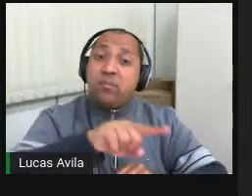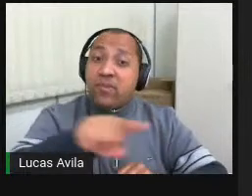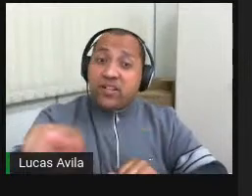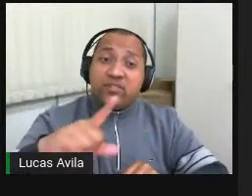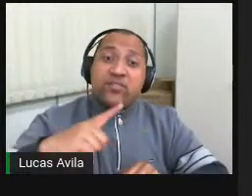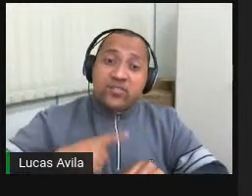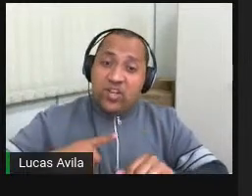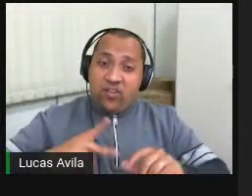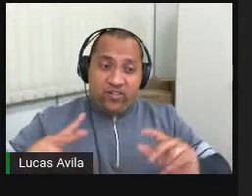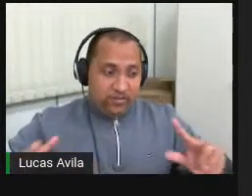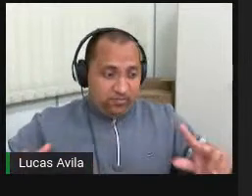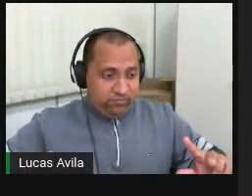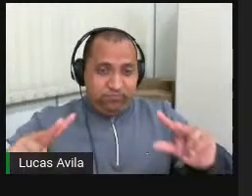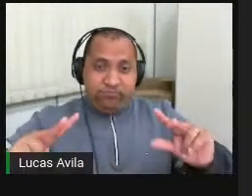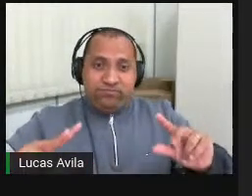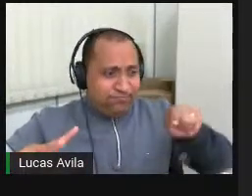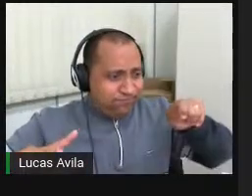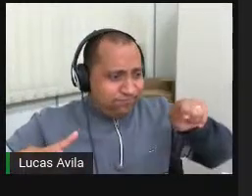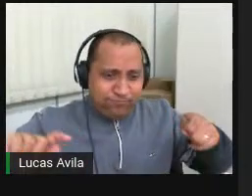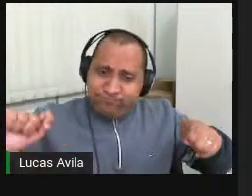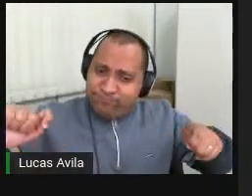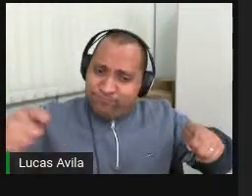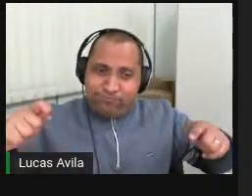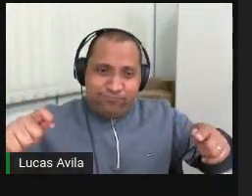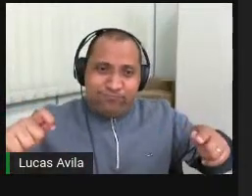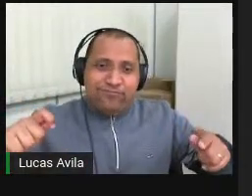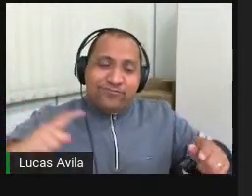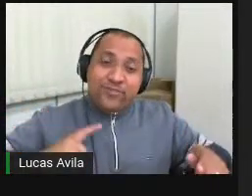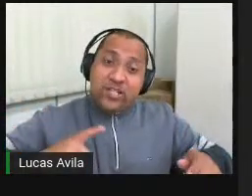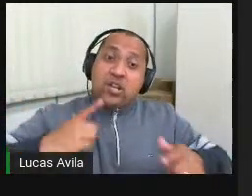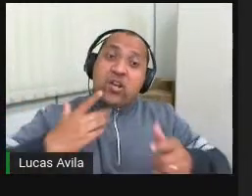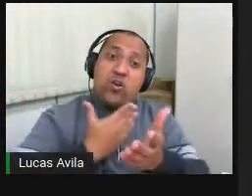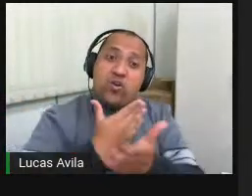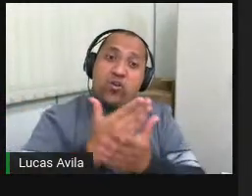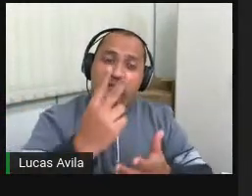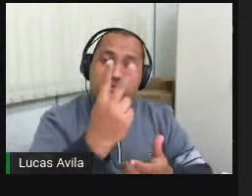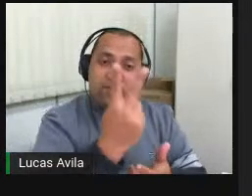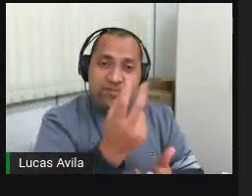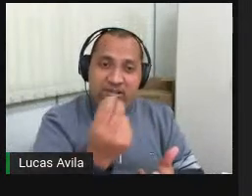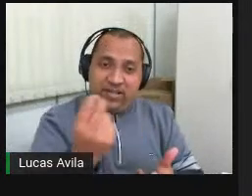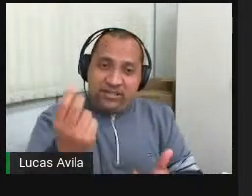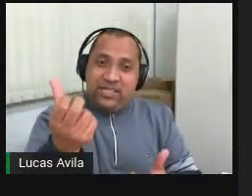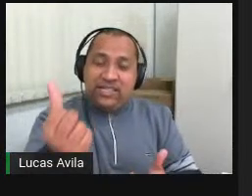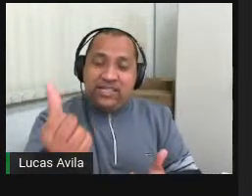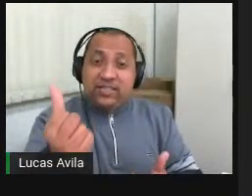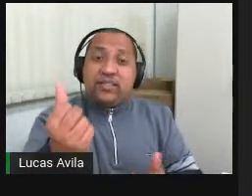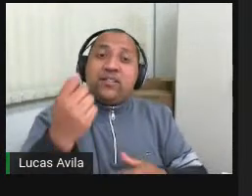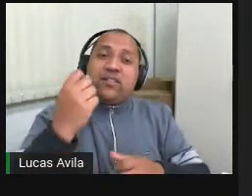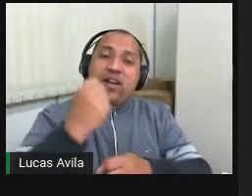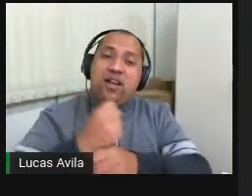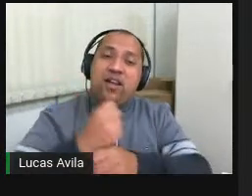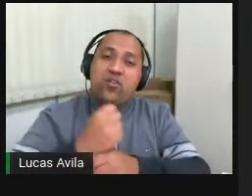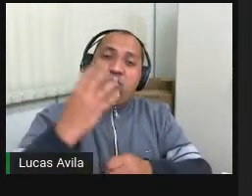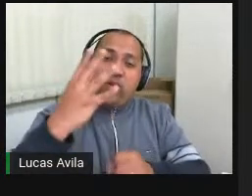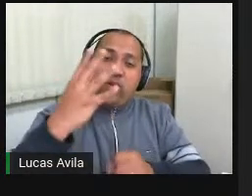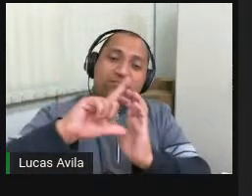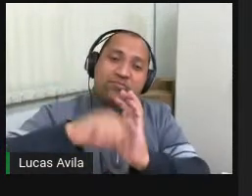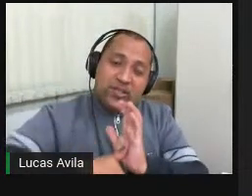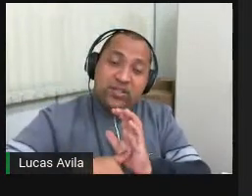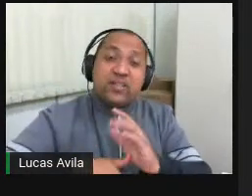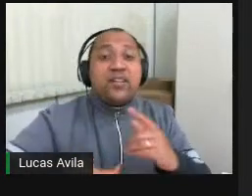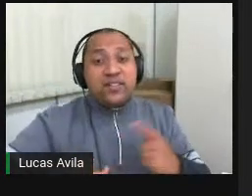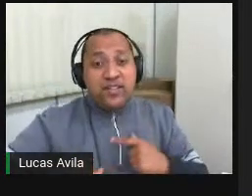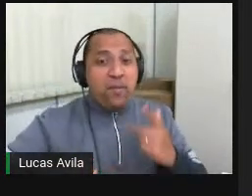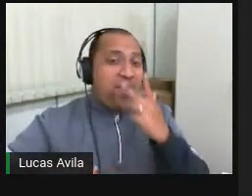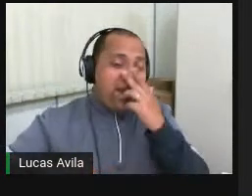ciclo. A universidade iniciou em 2006 e, 4 anos depois, tiveram os primeiros